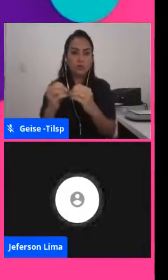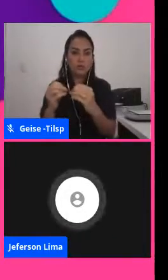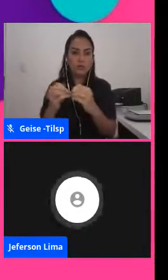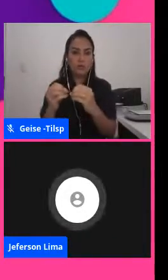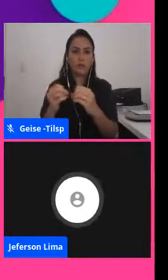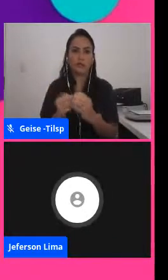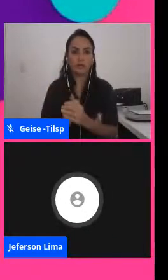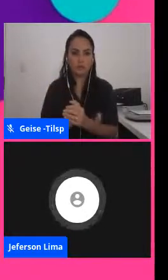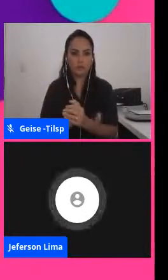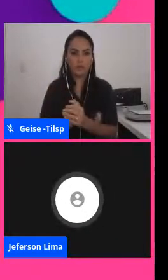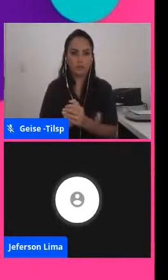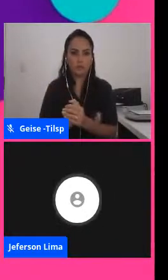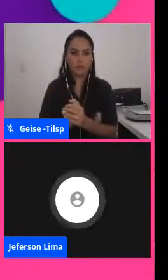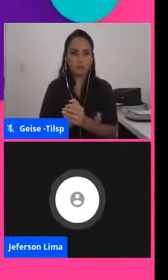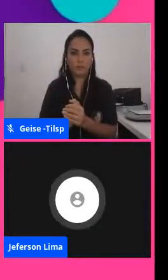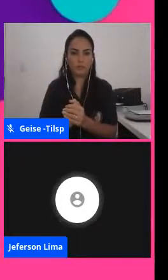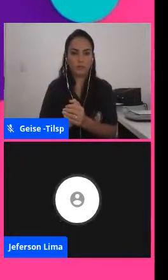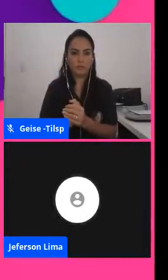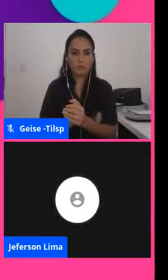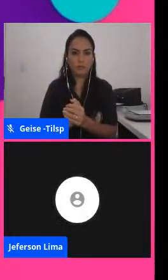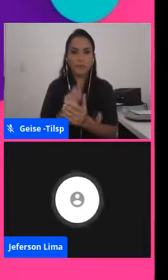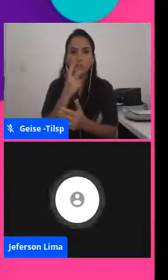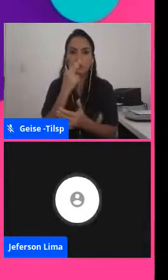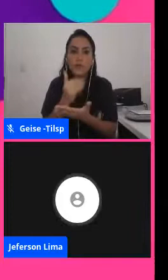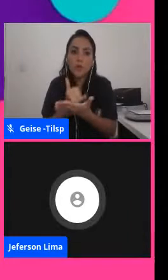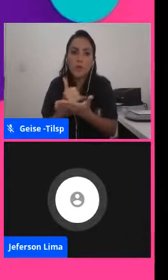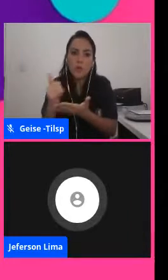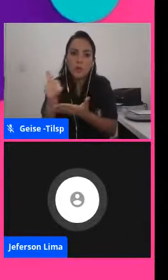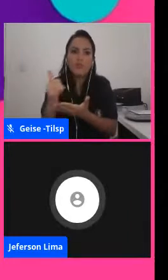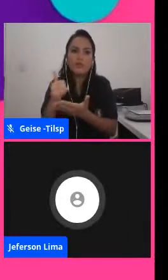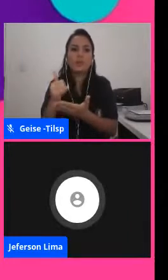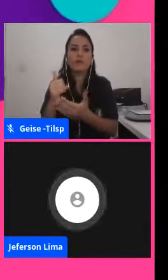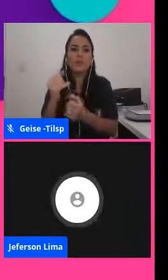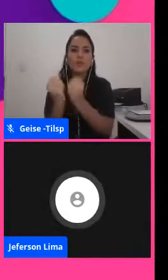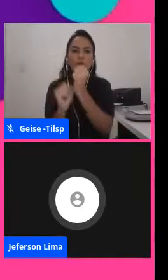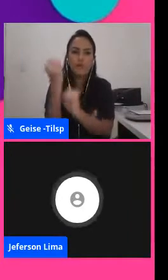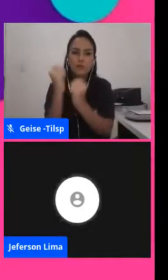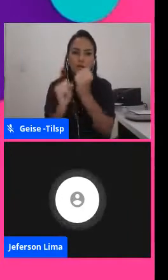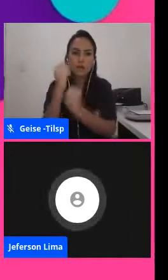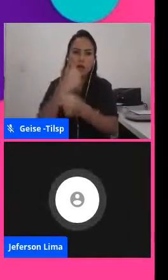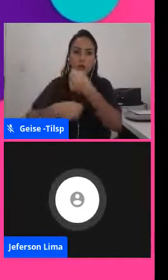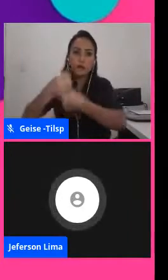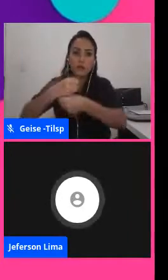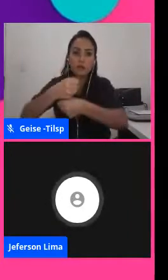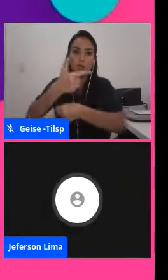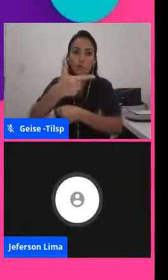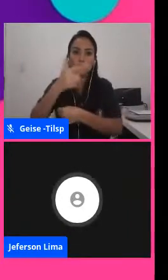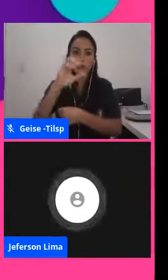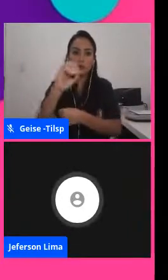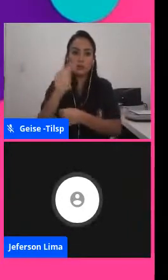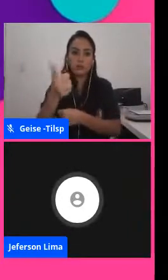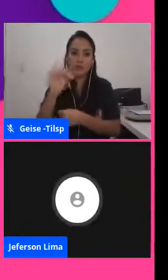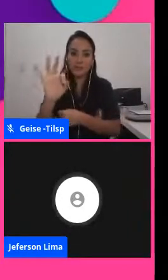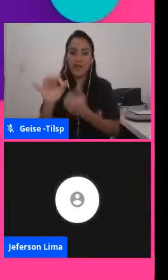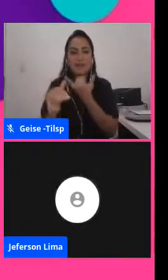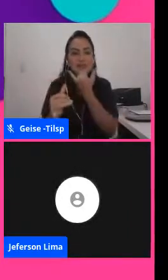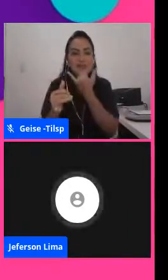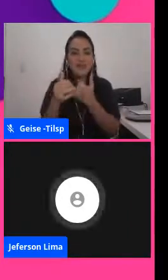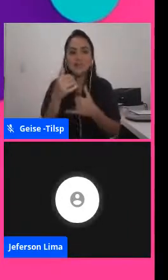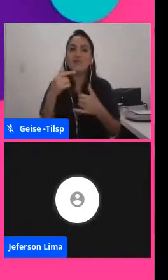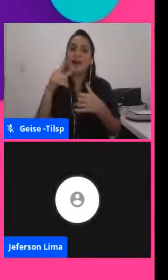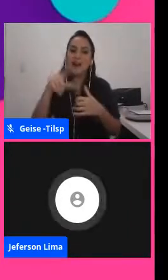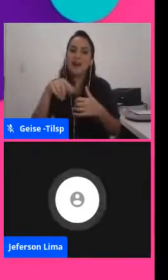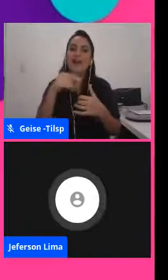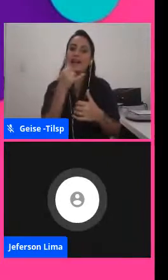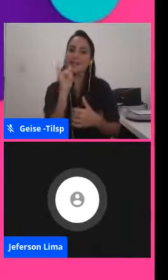eles foram fabricados, então acho que o DC-Mila era 2010, e porque isso é 2010 em italiano, não sei falar italiano, então por favor já me perdoe,